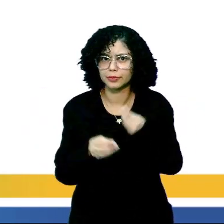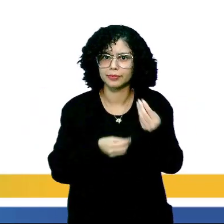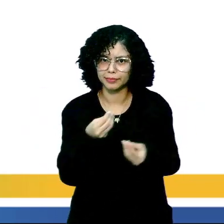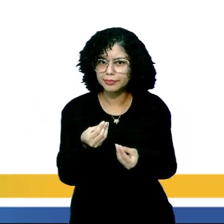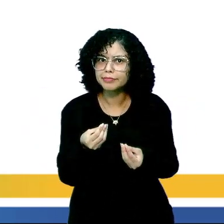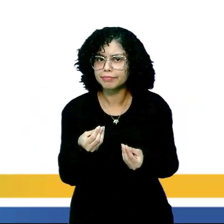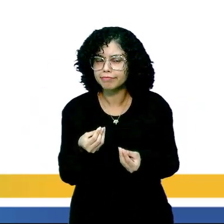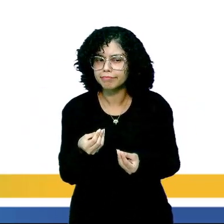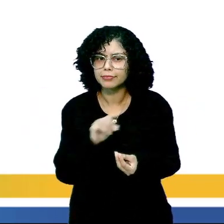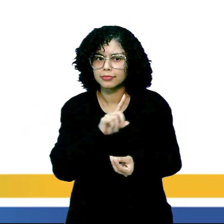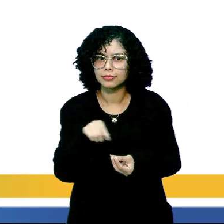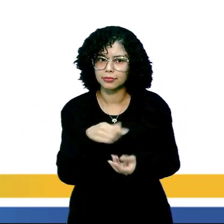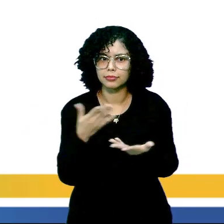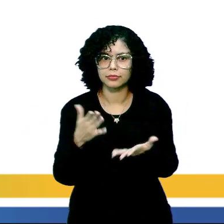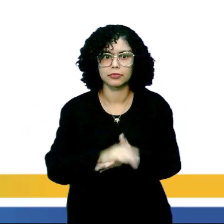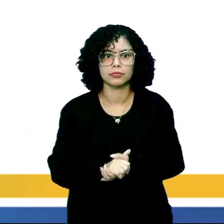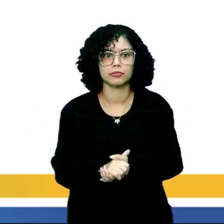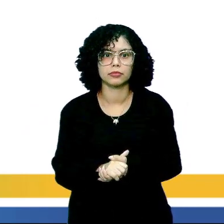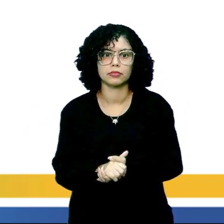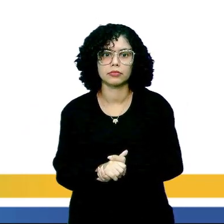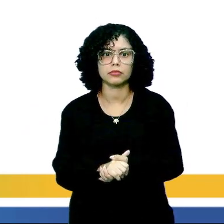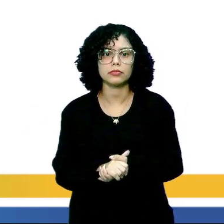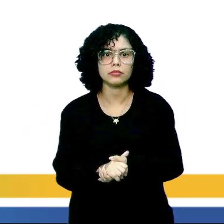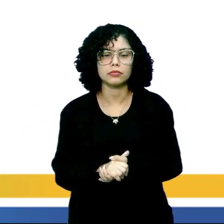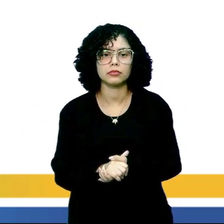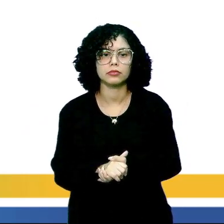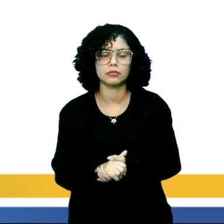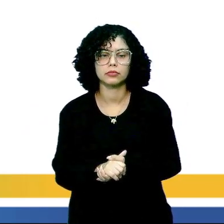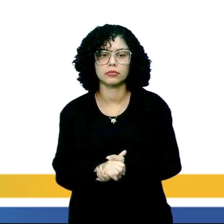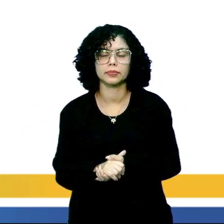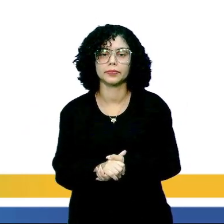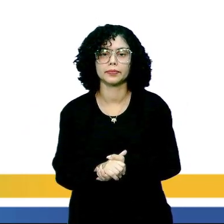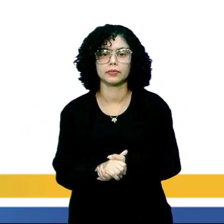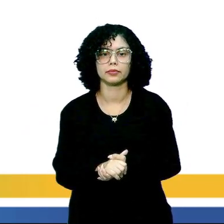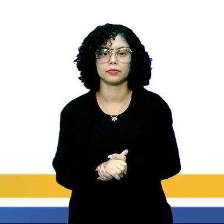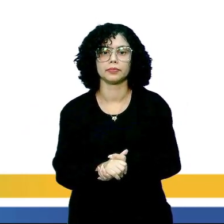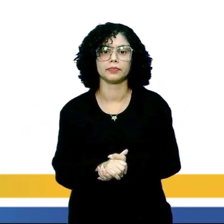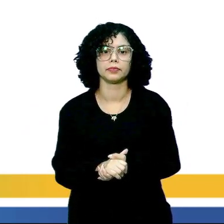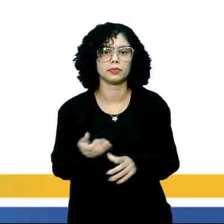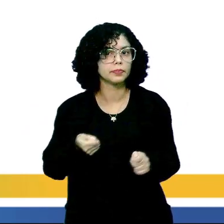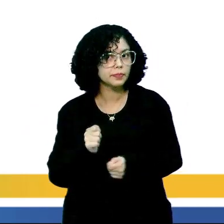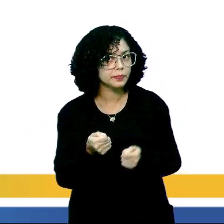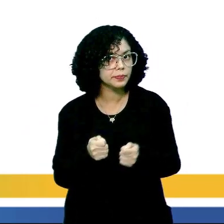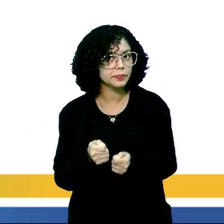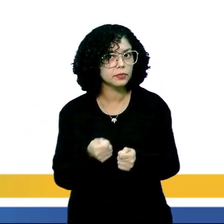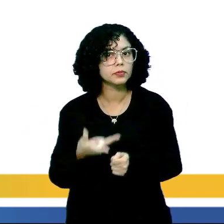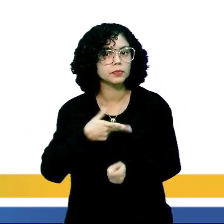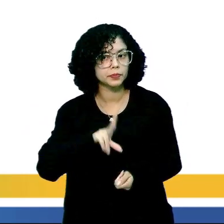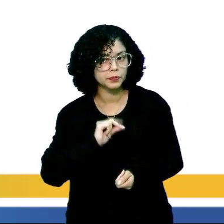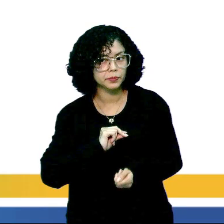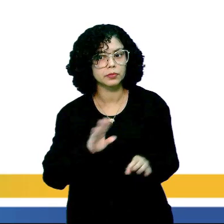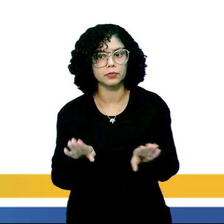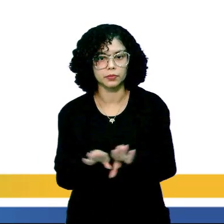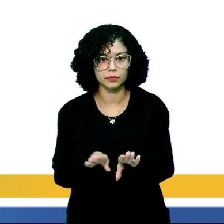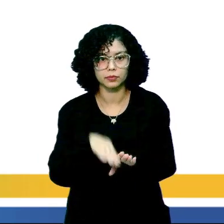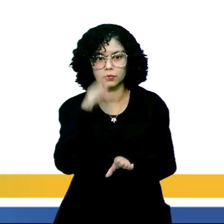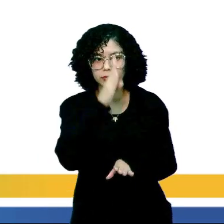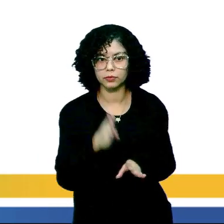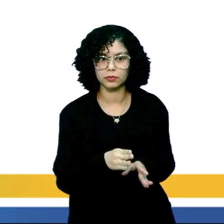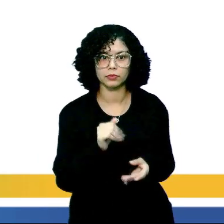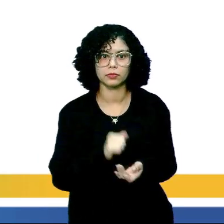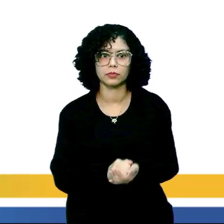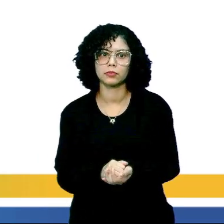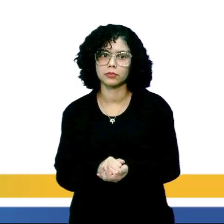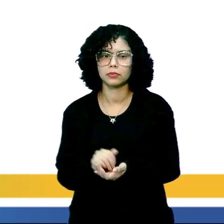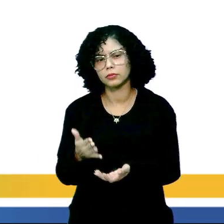eles iam eliminar ainda, né? E se ele estivesse referindo aqui ao domínio dos portugueses sobre o Brasil, estaria